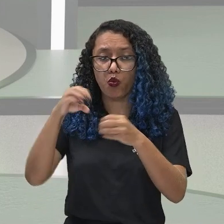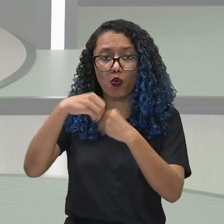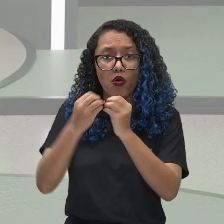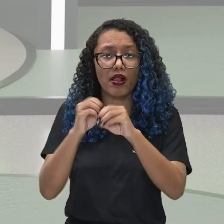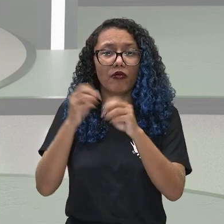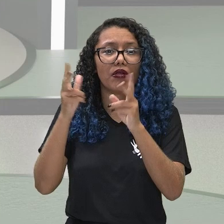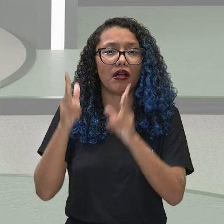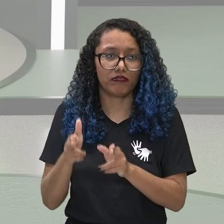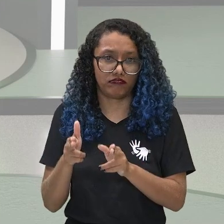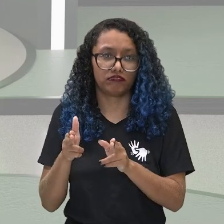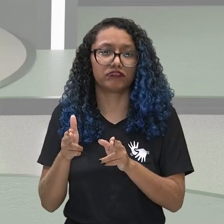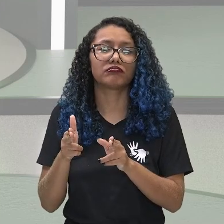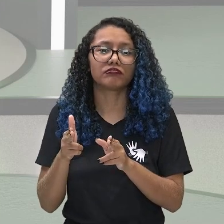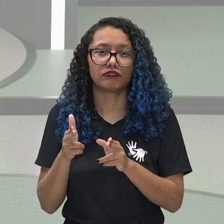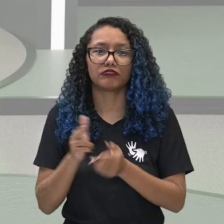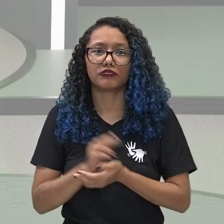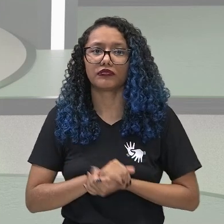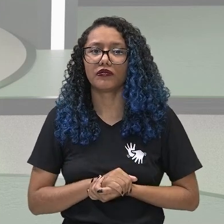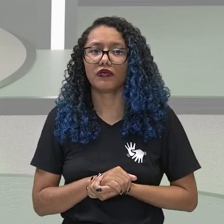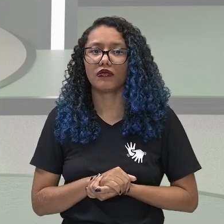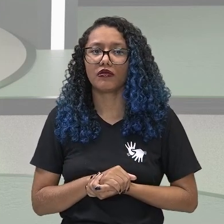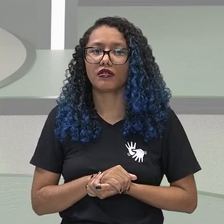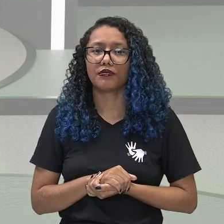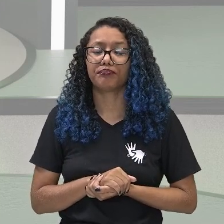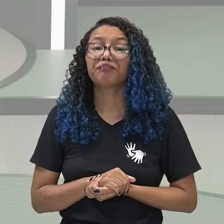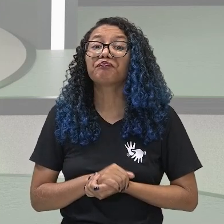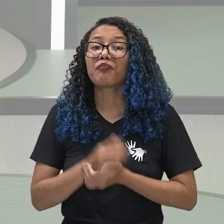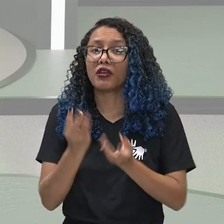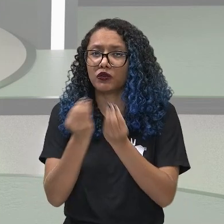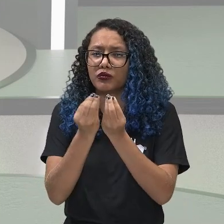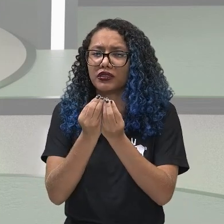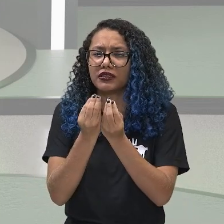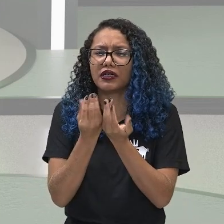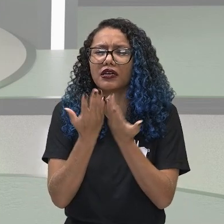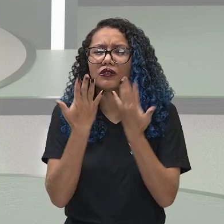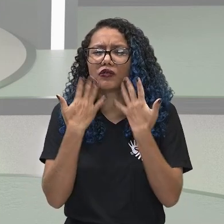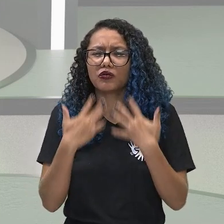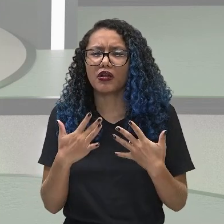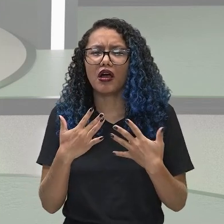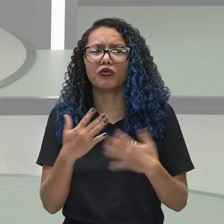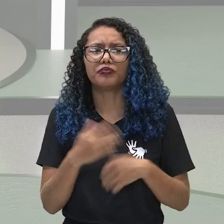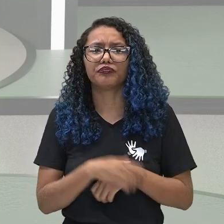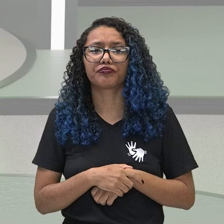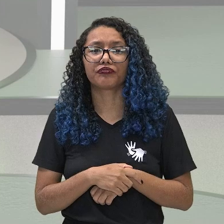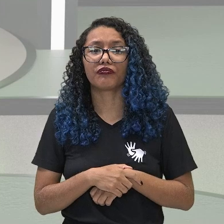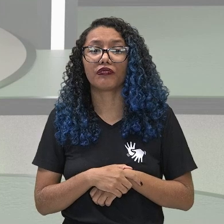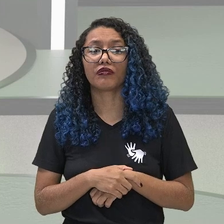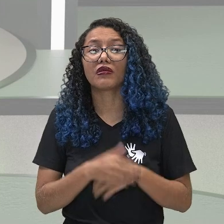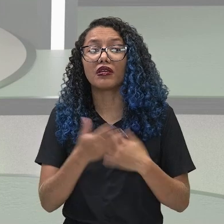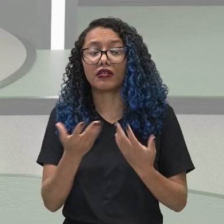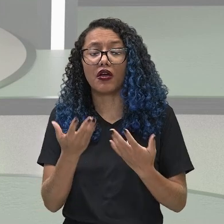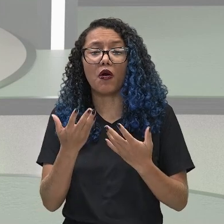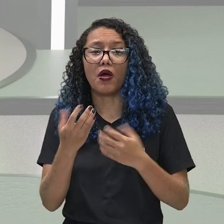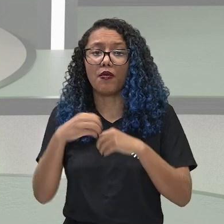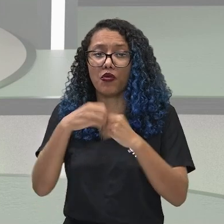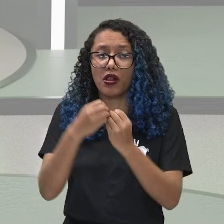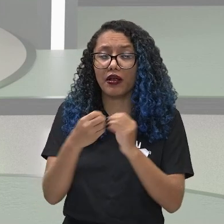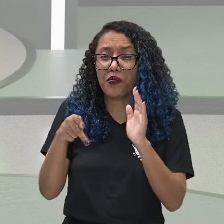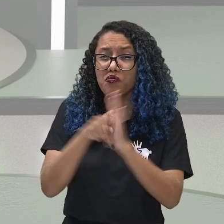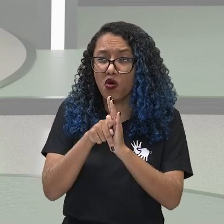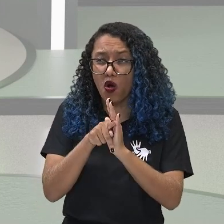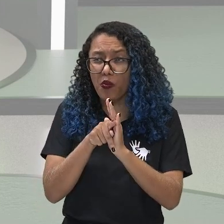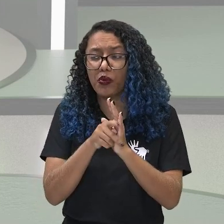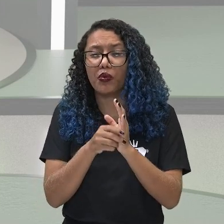iguais. Então, essas substâncias naturais são moléculas originadas a partir da